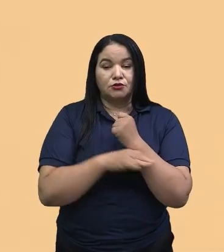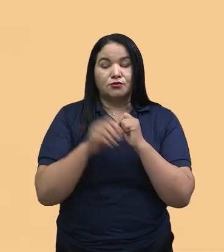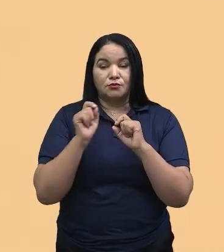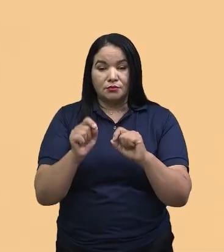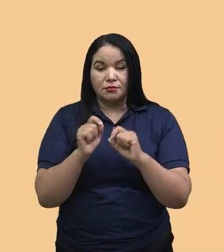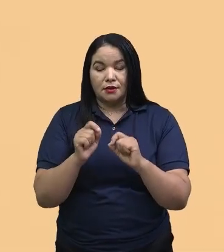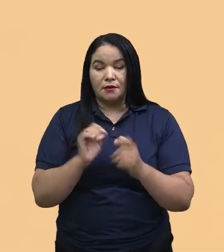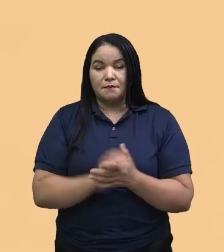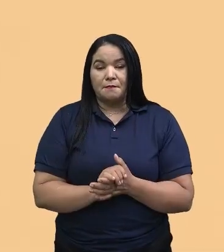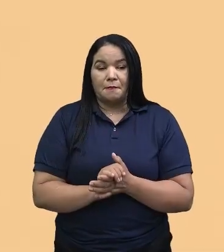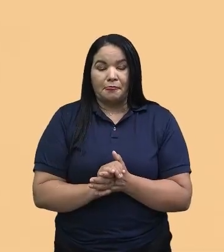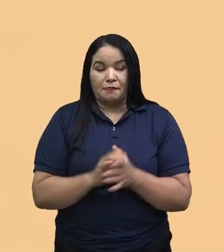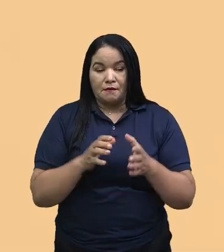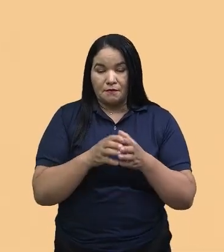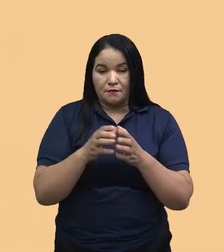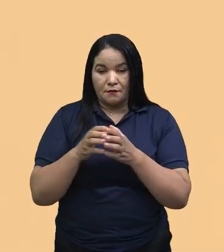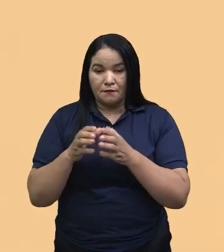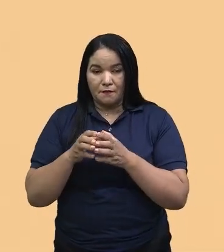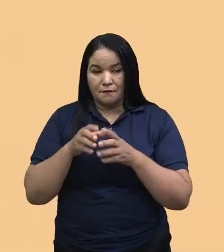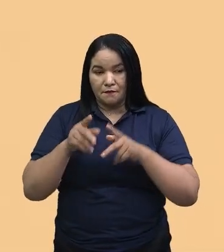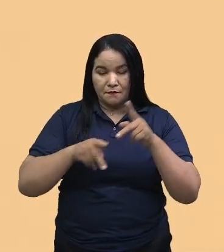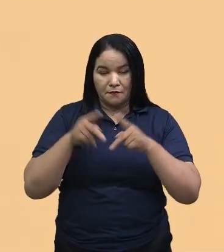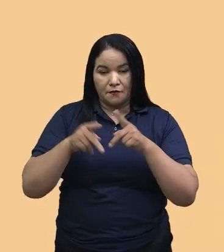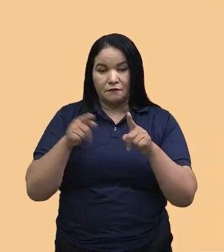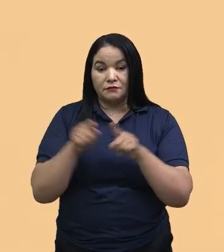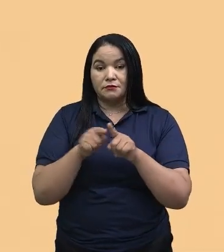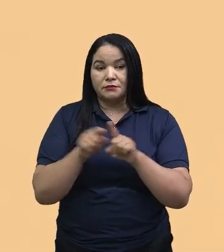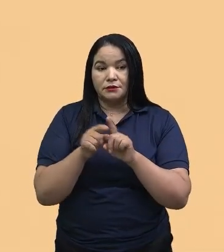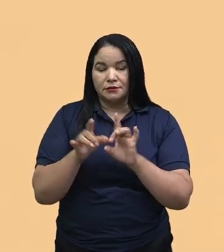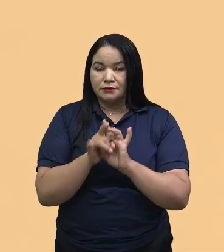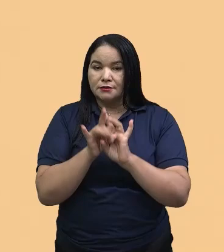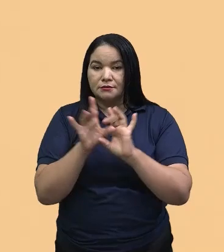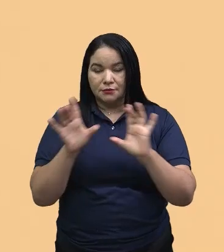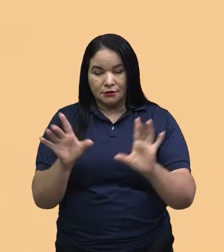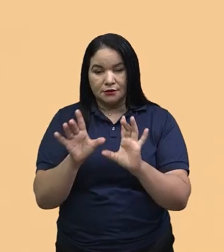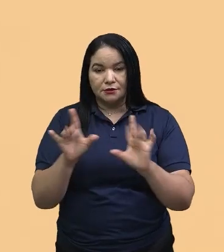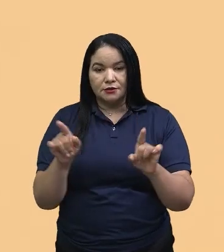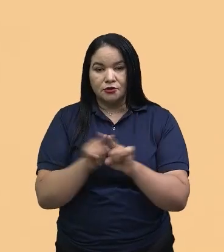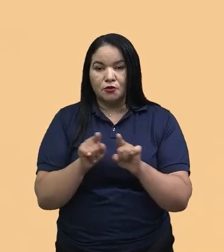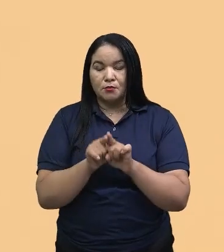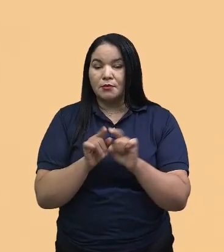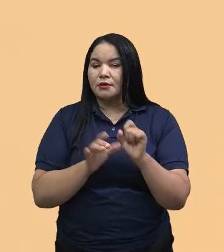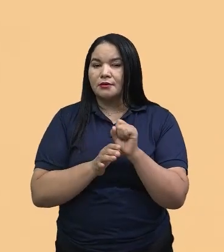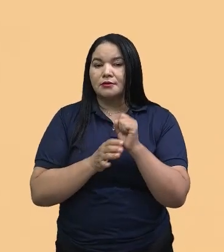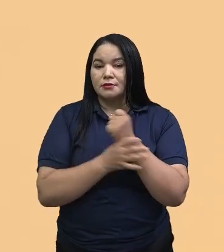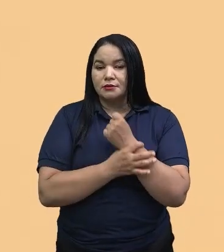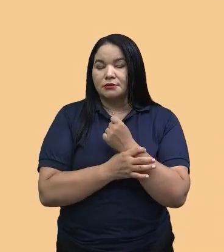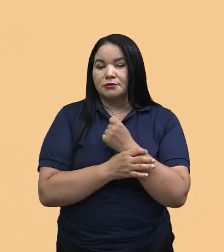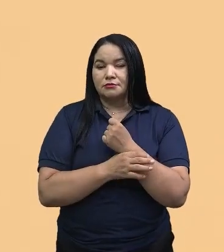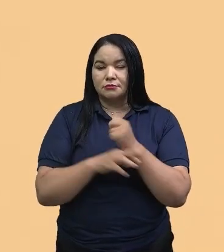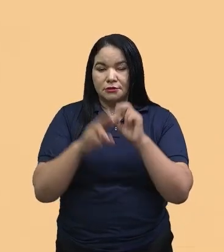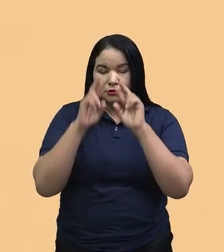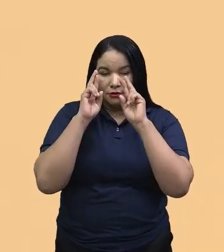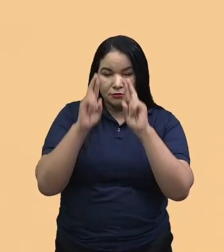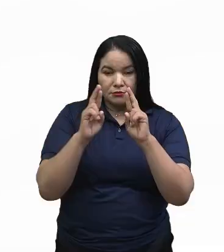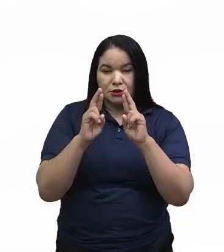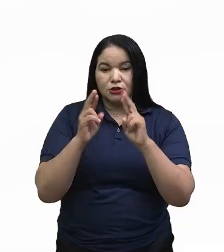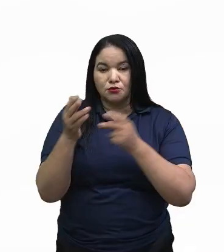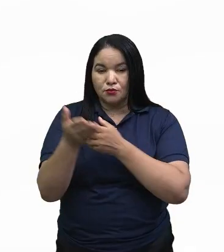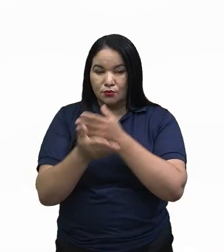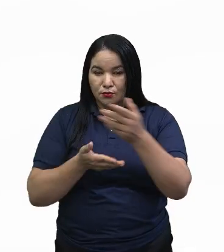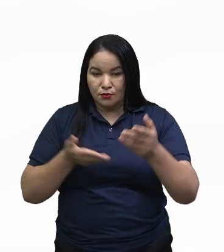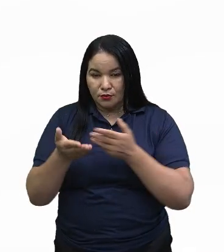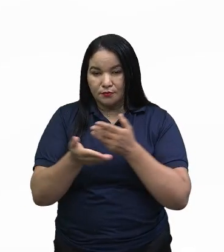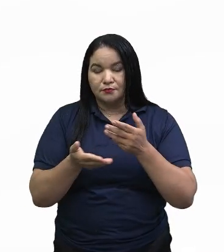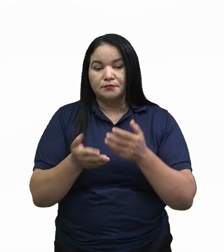determinação, autodeterminação dos povos, as liberdades, né, a garantir o respeito mútuo, como nós podemos ver